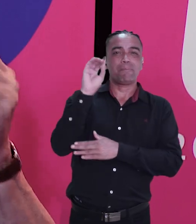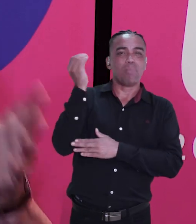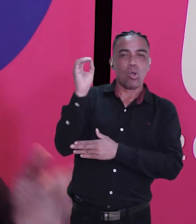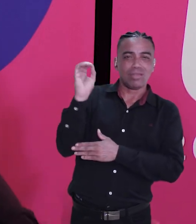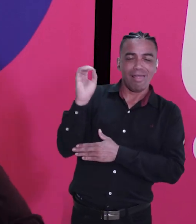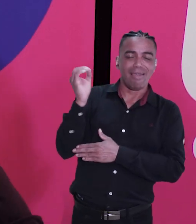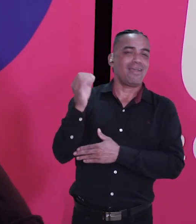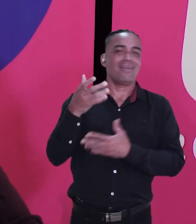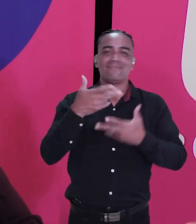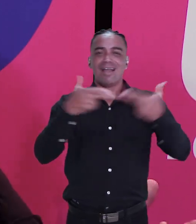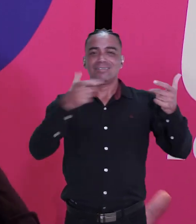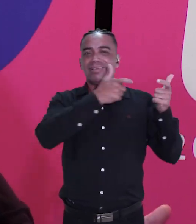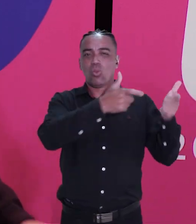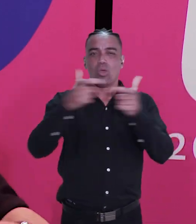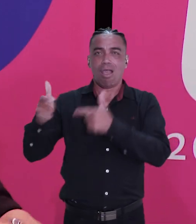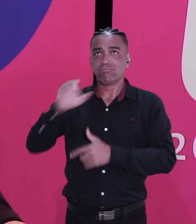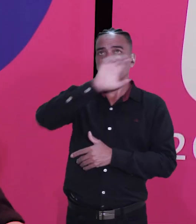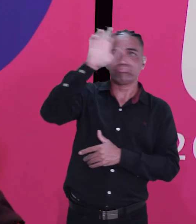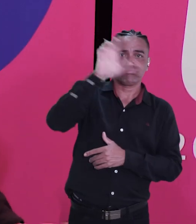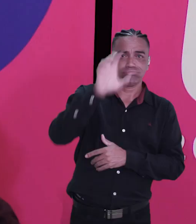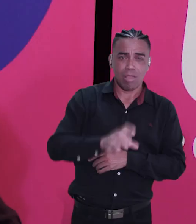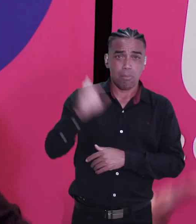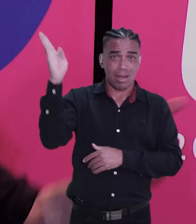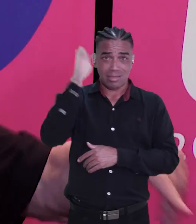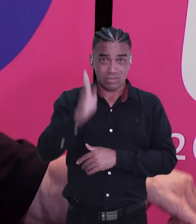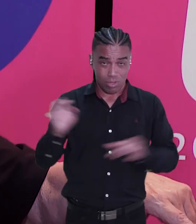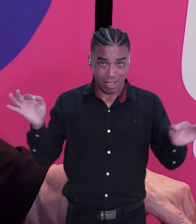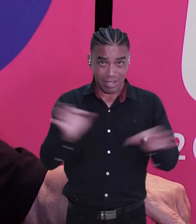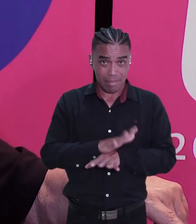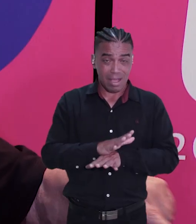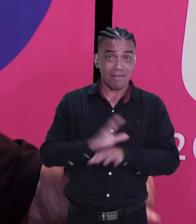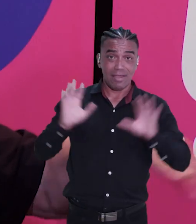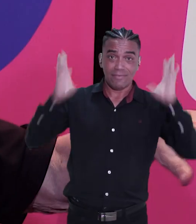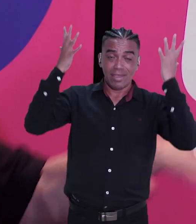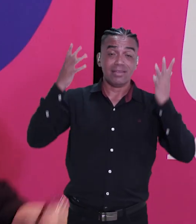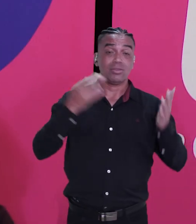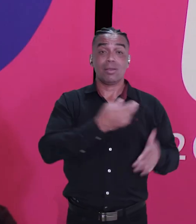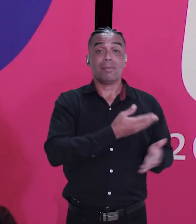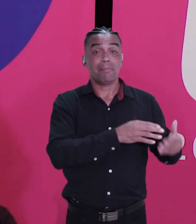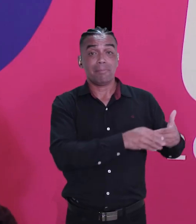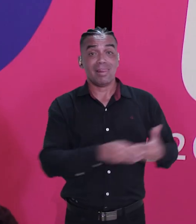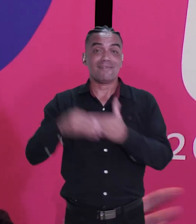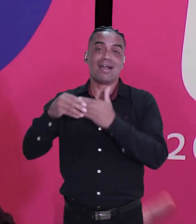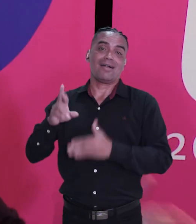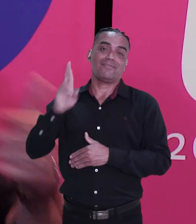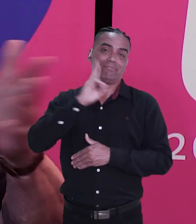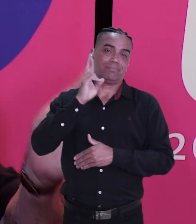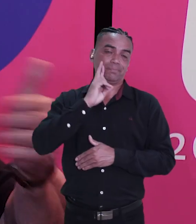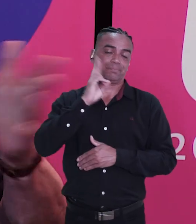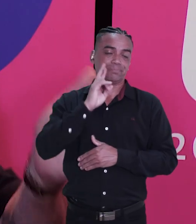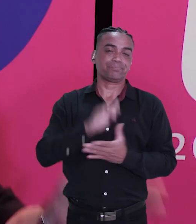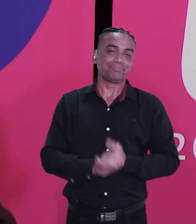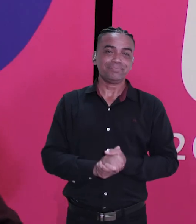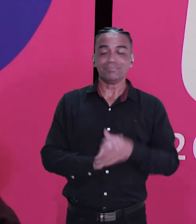Alegre, Curitiba, etc. E em cada um desses lugares, quando terminava o evento, me levavam no botequim, né? Que é lugar de